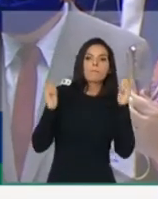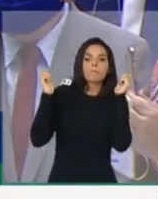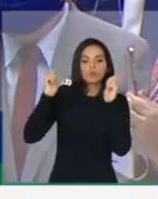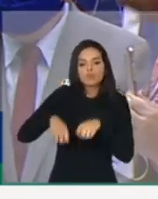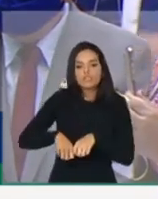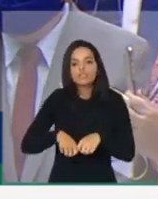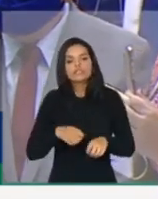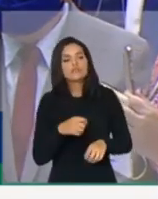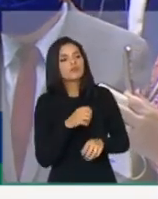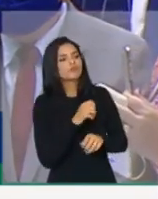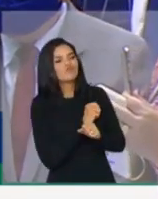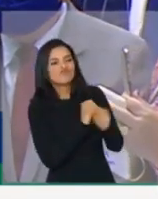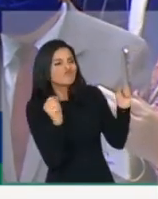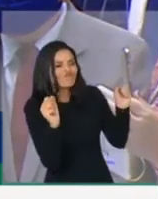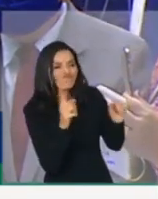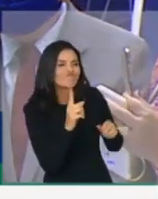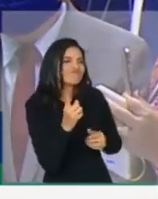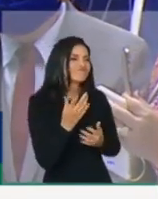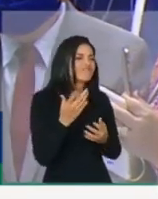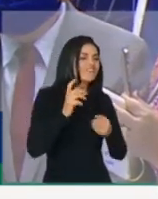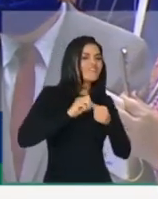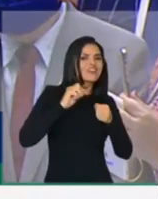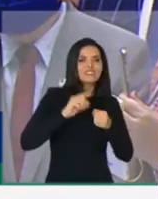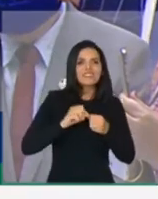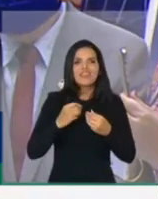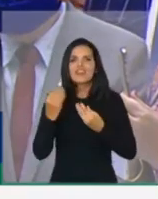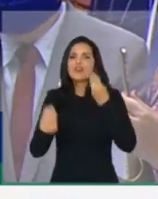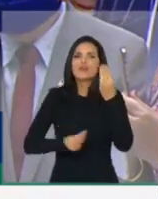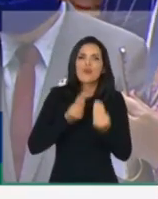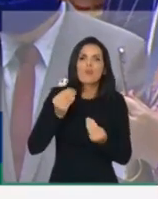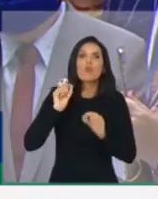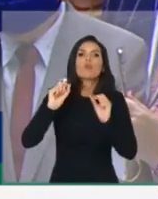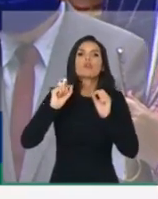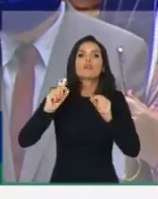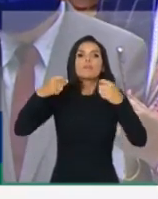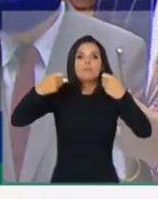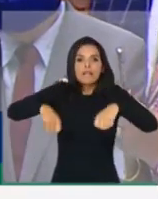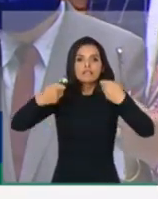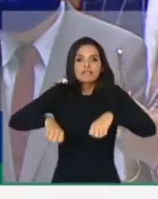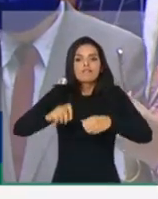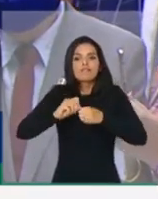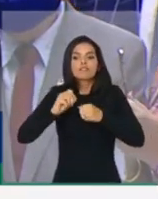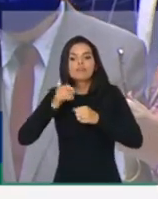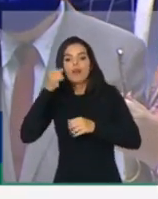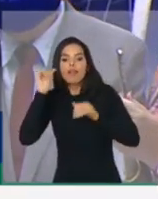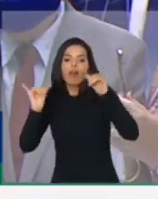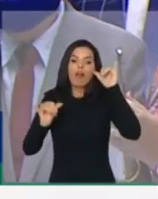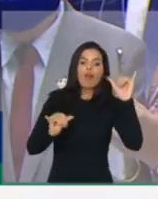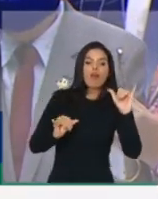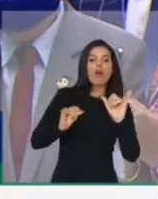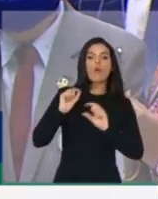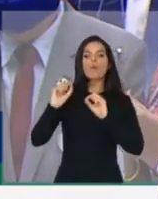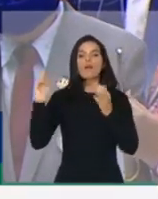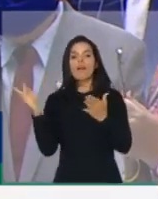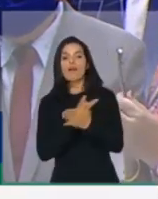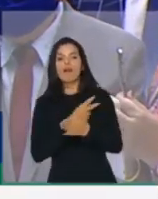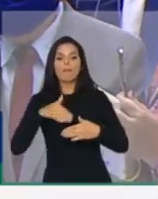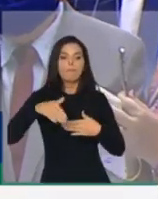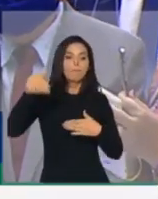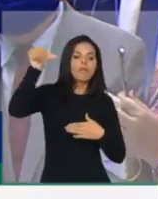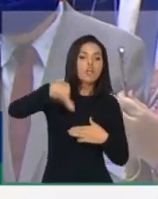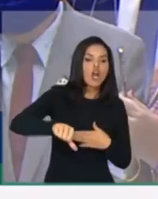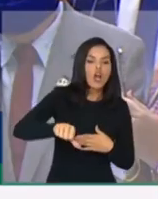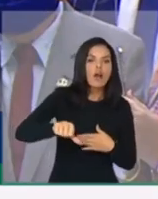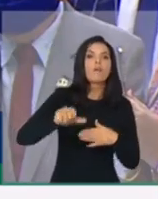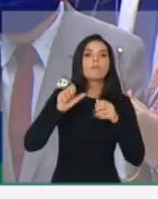e não é possível fazer e daquilo que, de forma previsível, como sempre falamos por onde